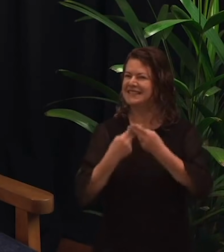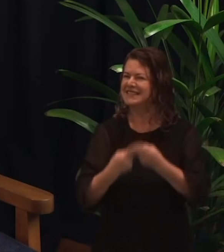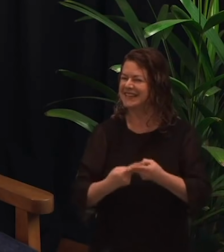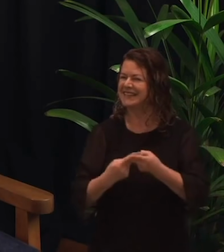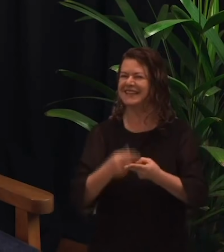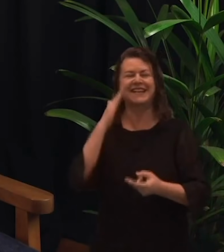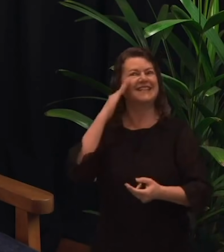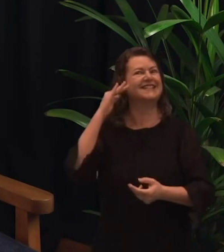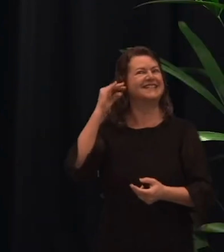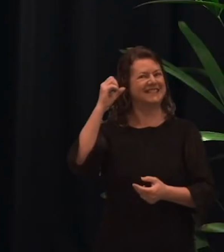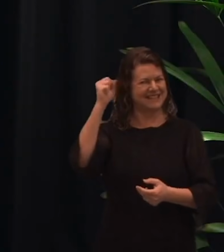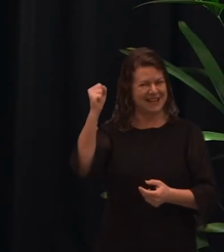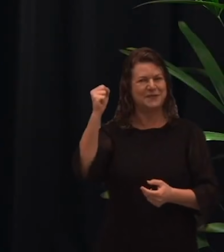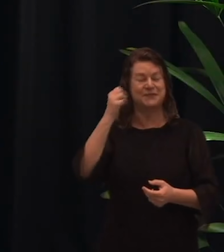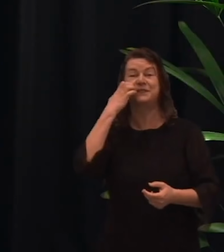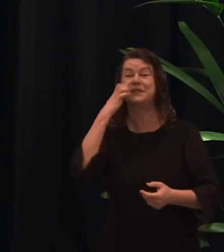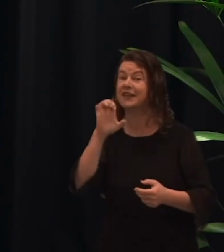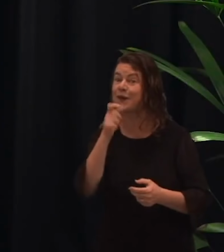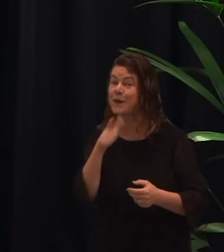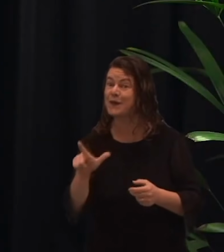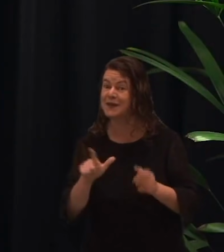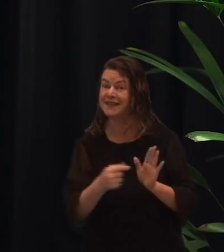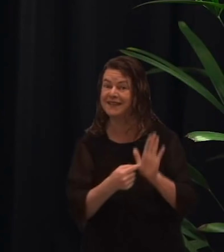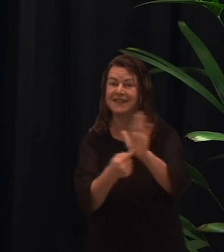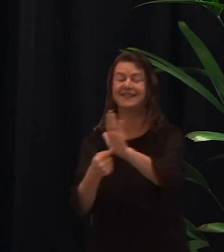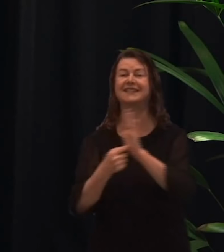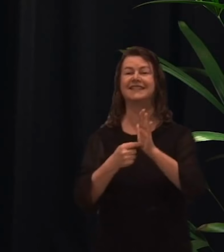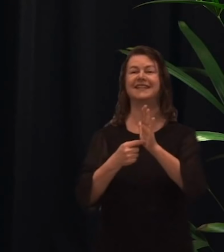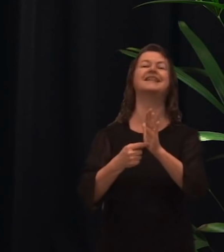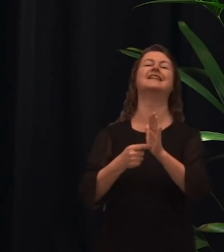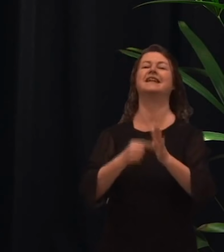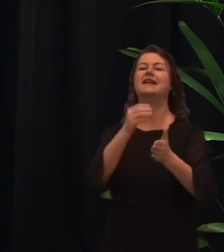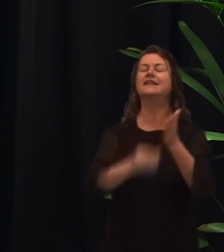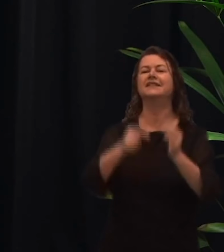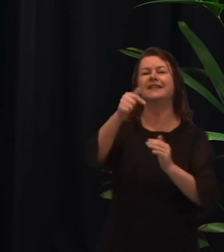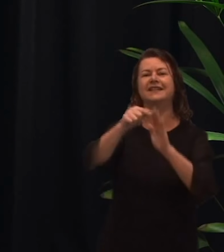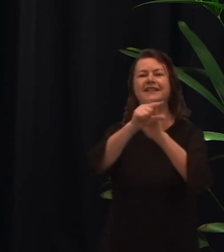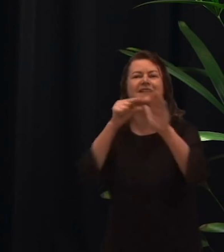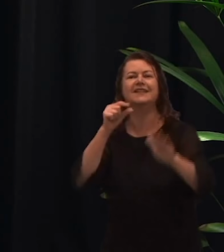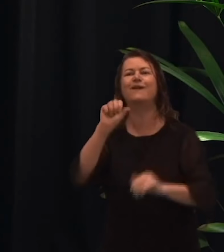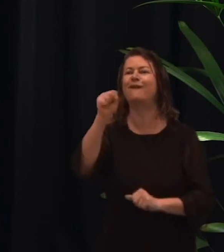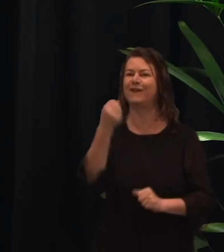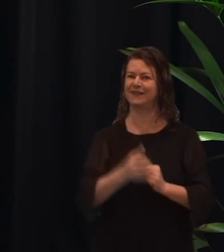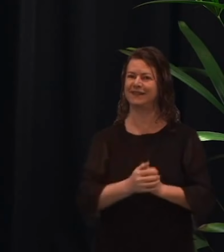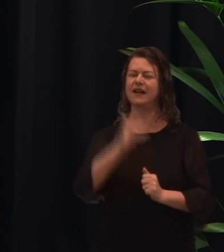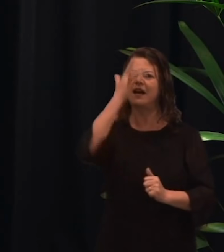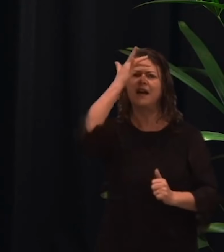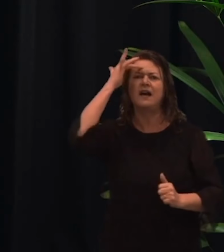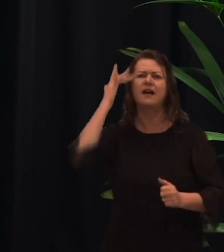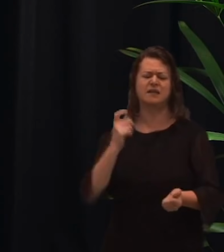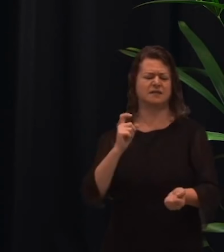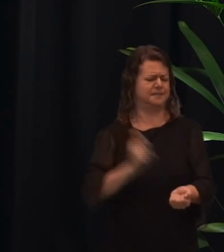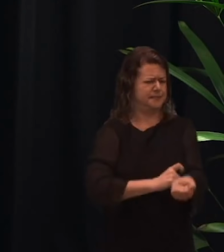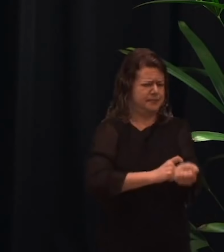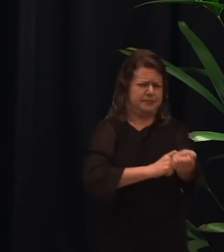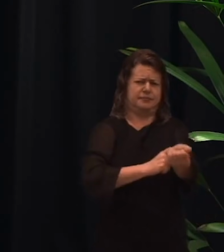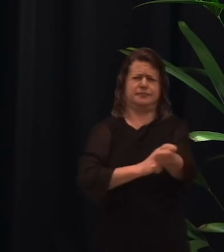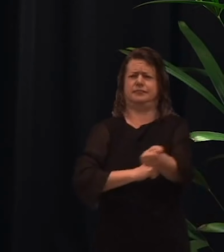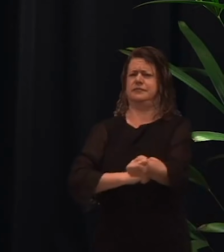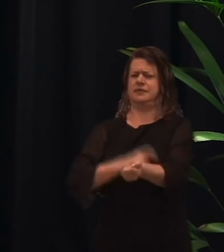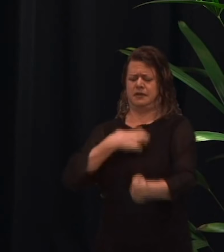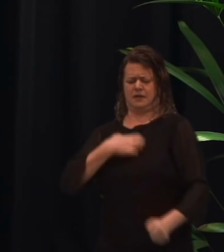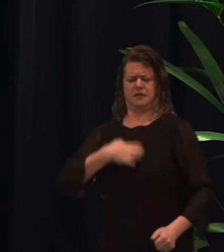esse sim é sábio. Em Eclesiastes novamente, Eclesiastes capítulo 7, versículo 8, nos diz que a